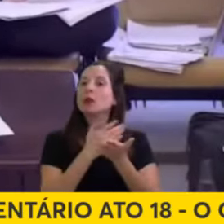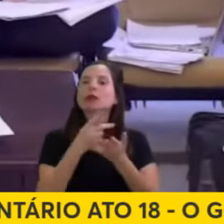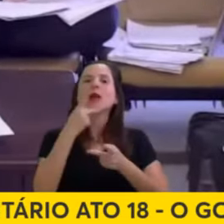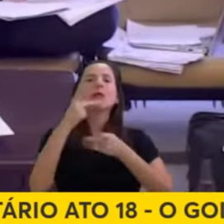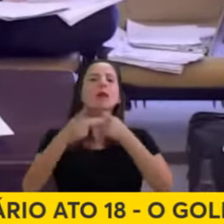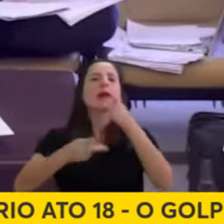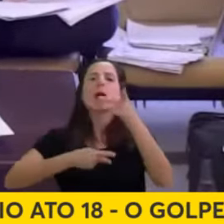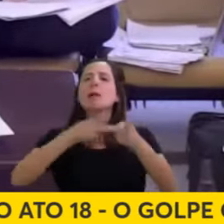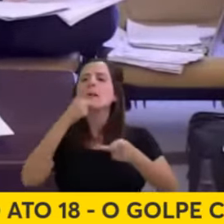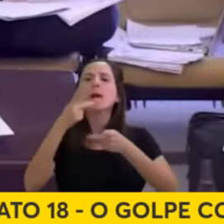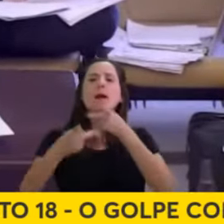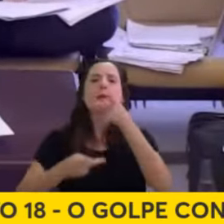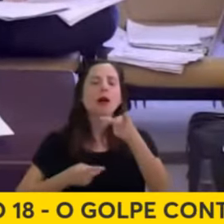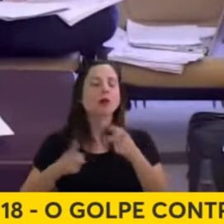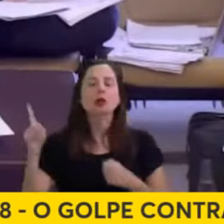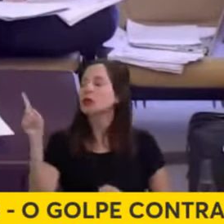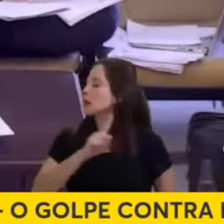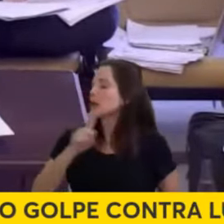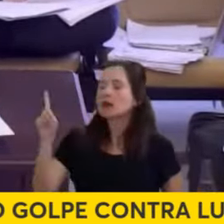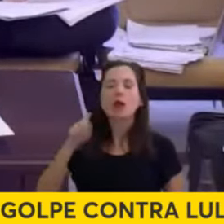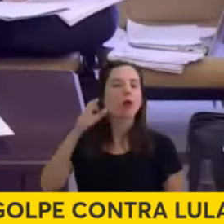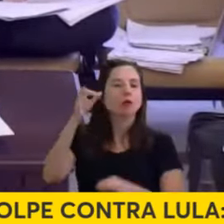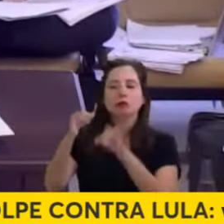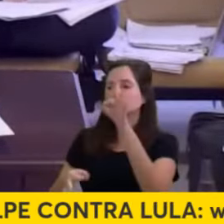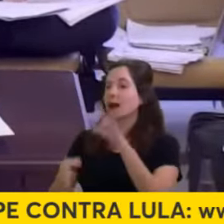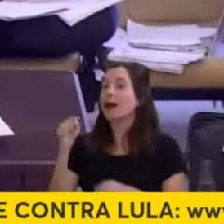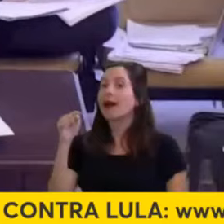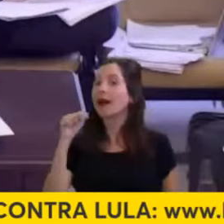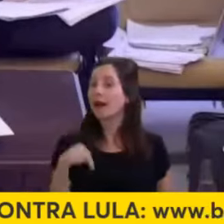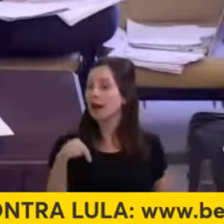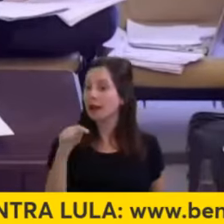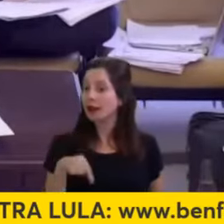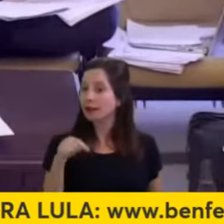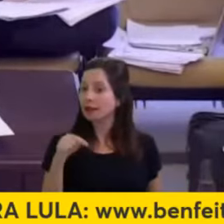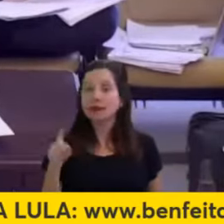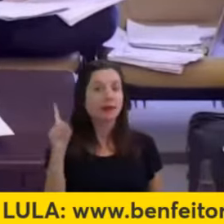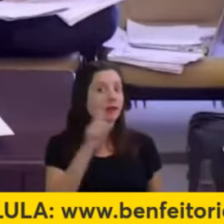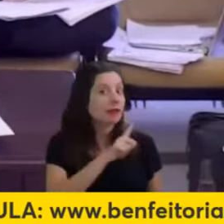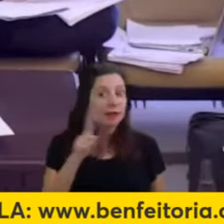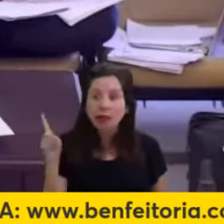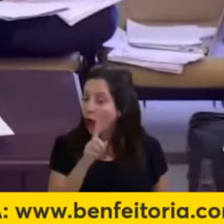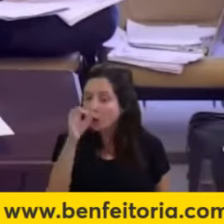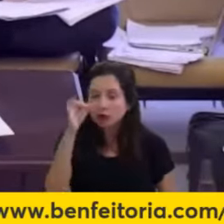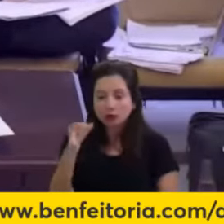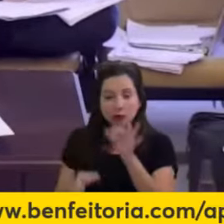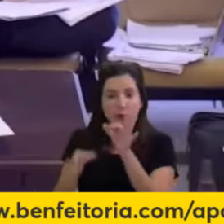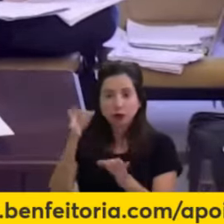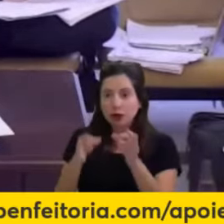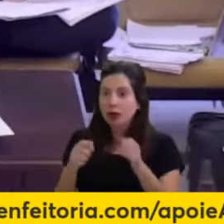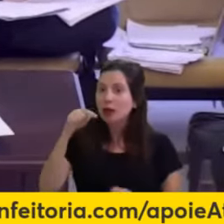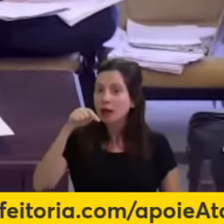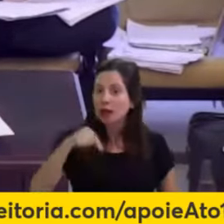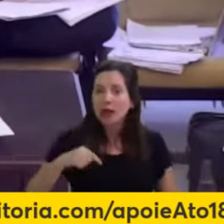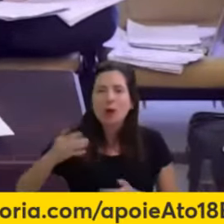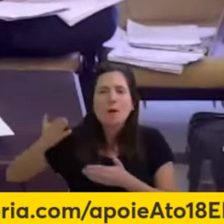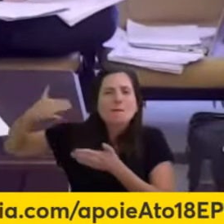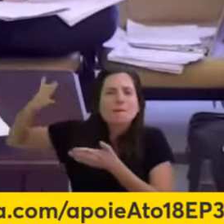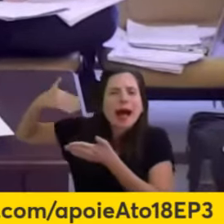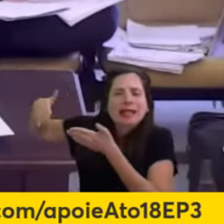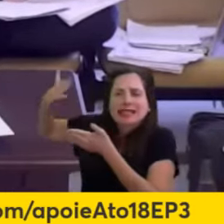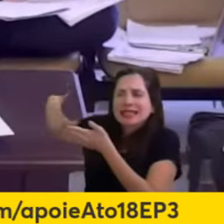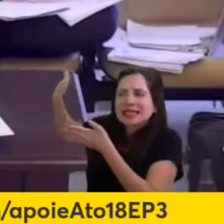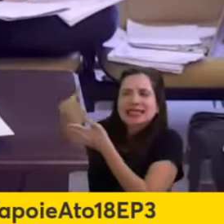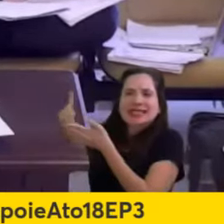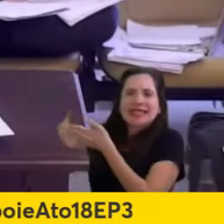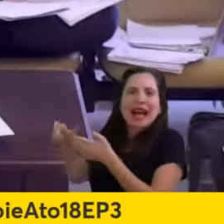dizer o que não tá sendo julgado Aqui não está sendo julgado aqui o passado dos réus não está sendo julgado